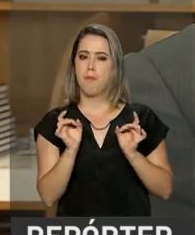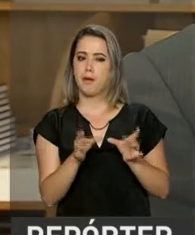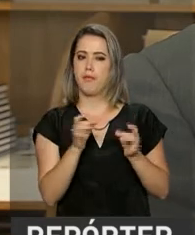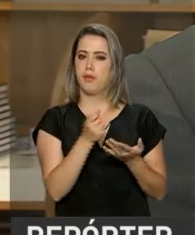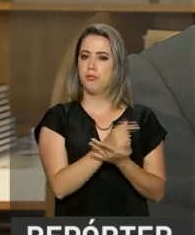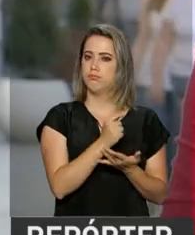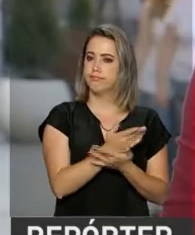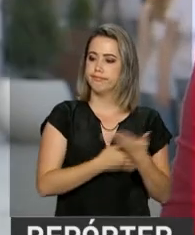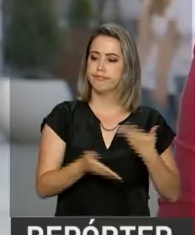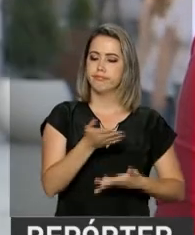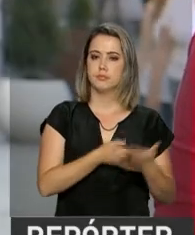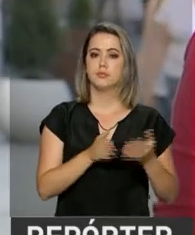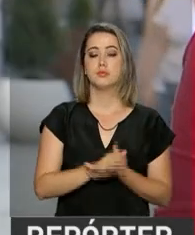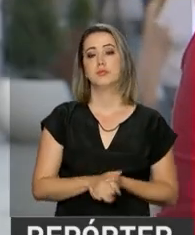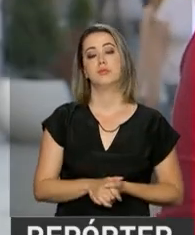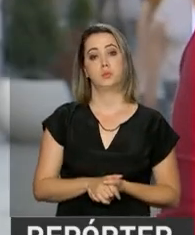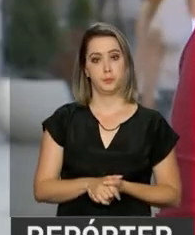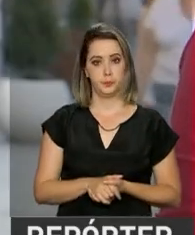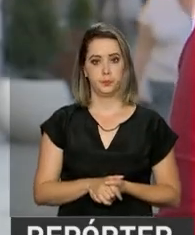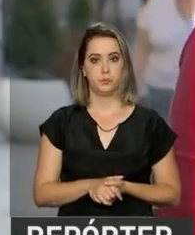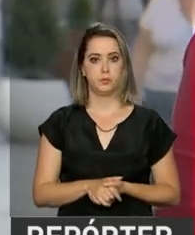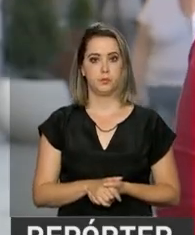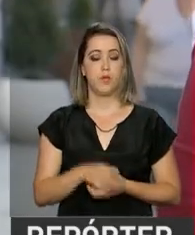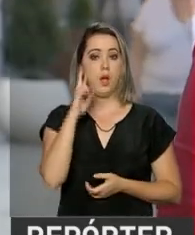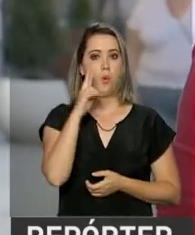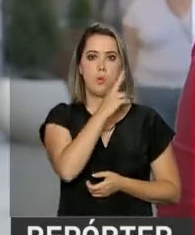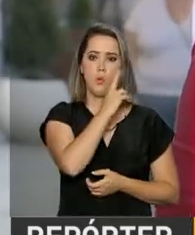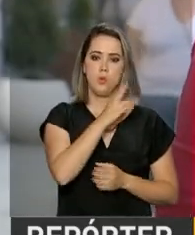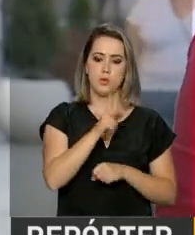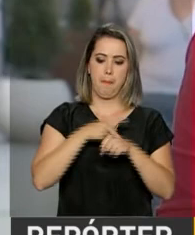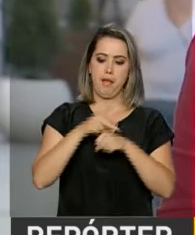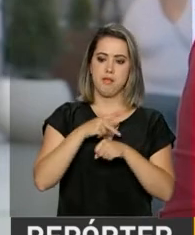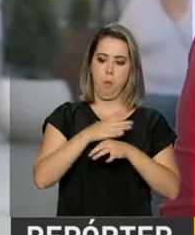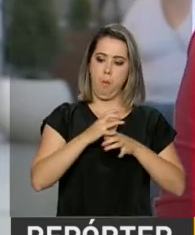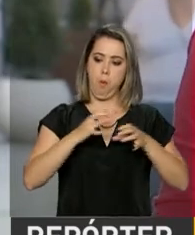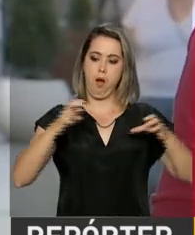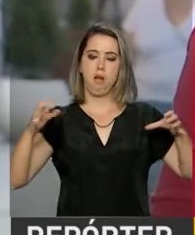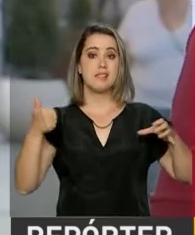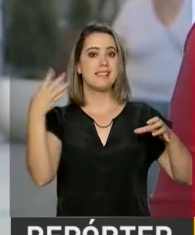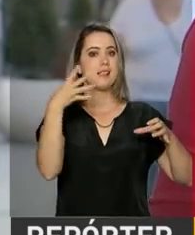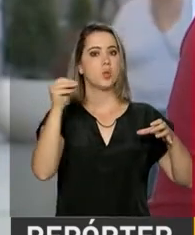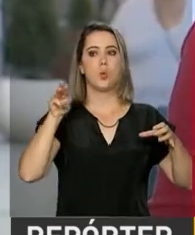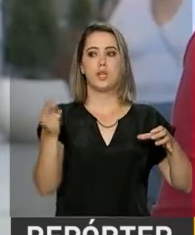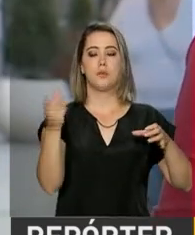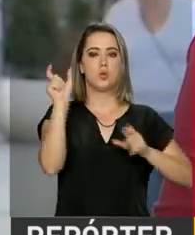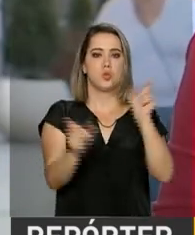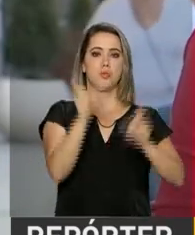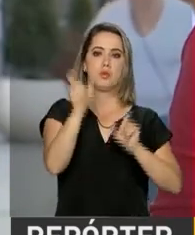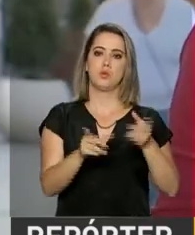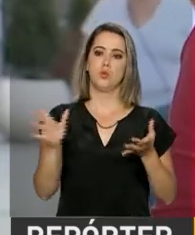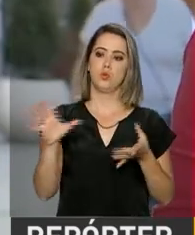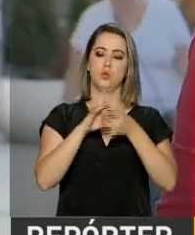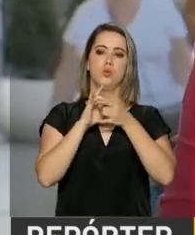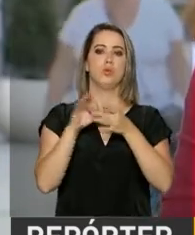esses países. A Rússia é o maior país do mundo, com mais de 140 milhões de habitantes. O Brasil integra com a nação